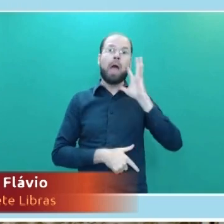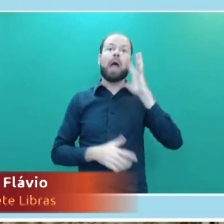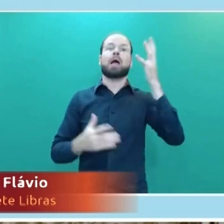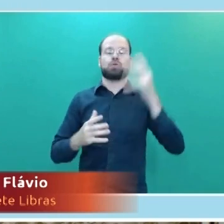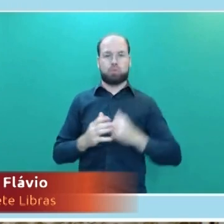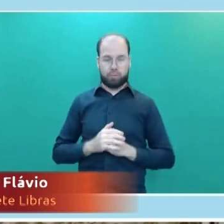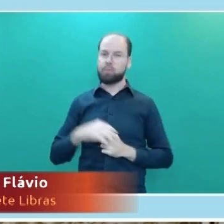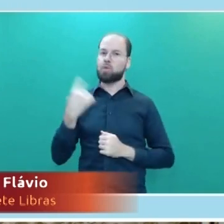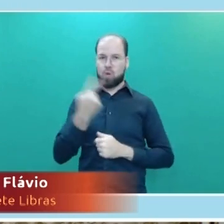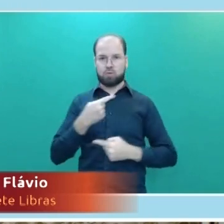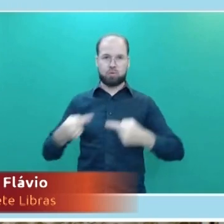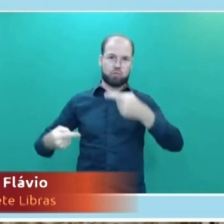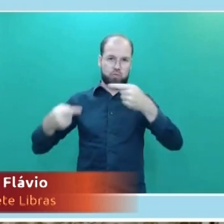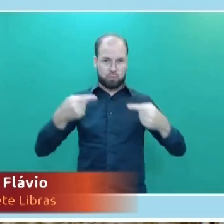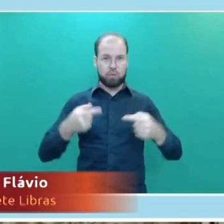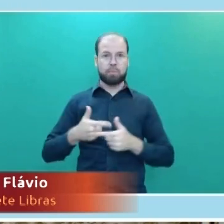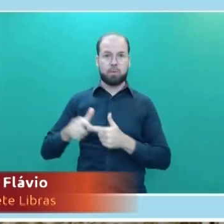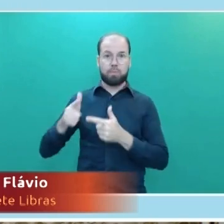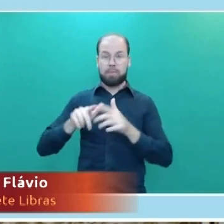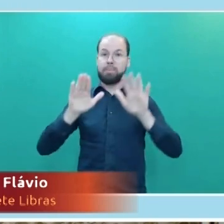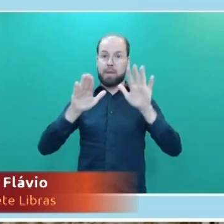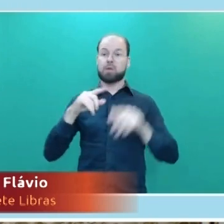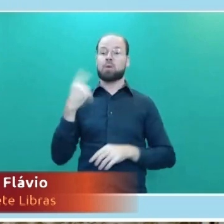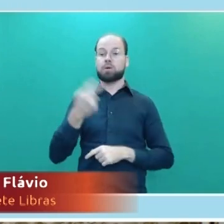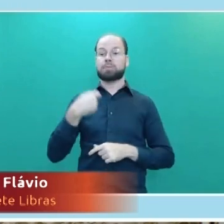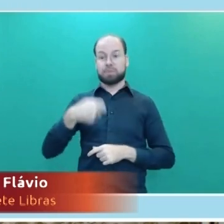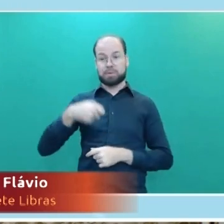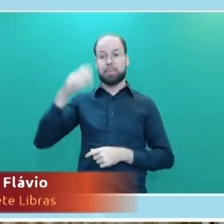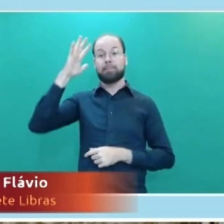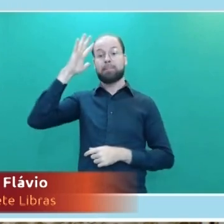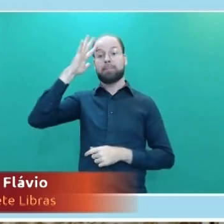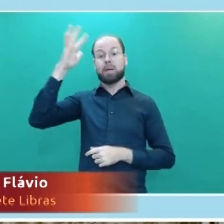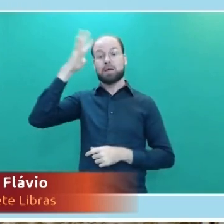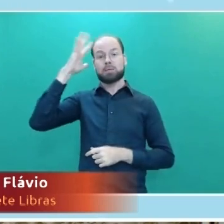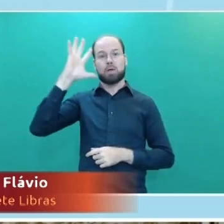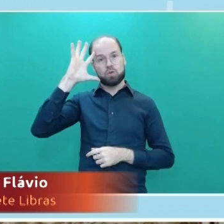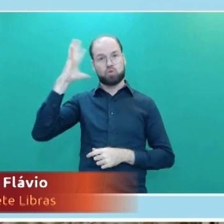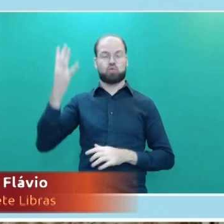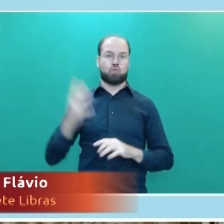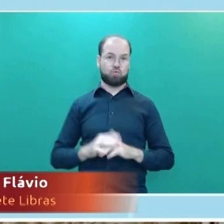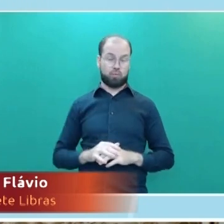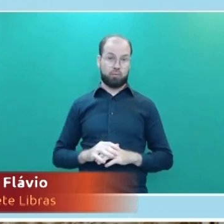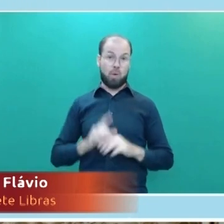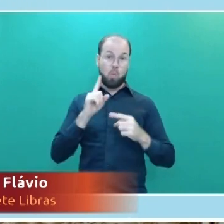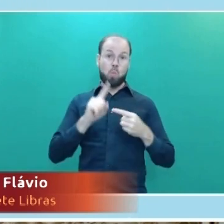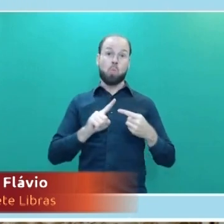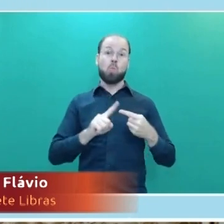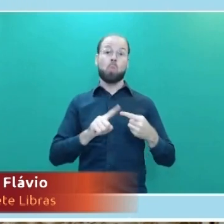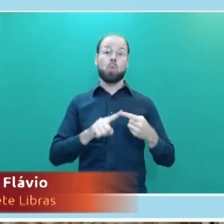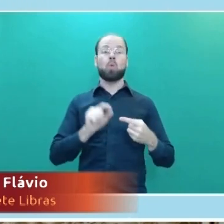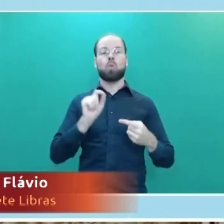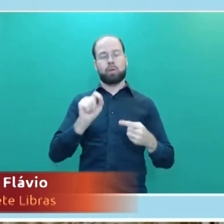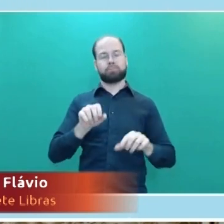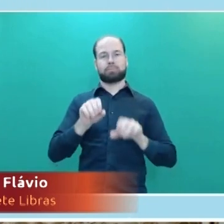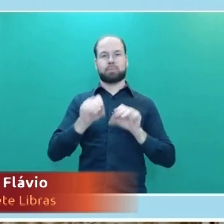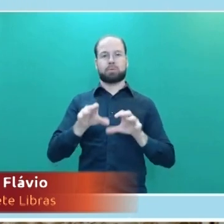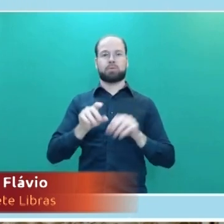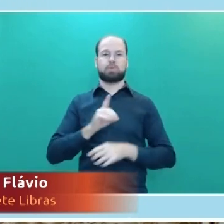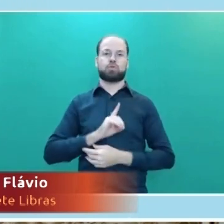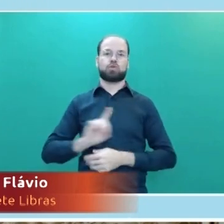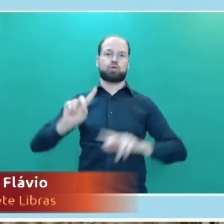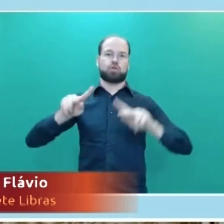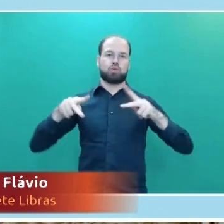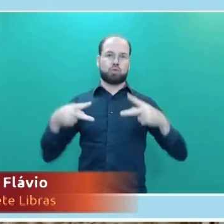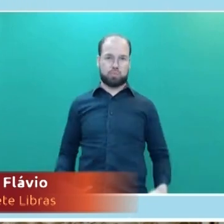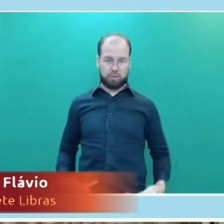devemos também pensar nas soluções. Uma delas, que a gente apresenta, é a educação em direitos humanos. Claro que ela não vai resolver